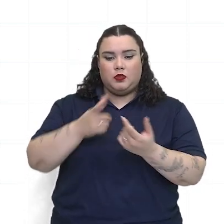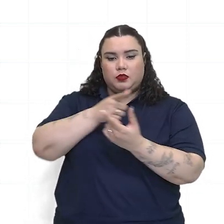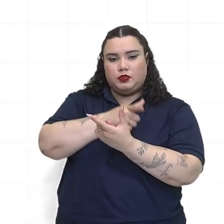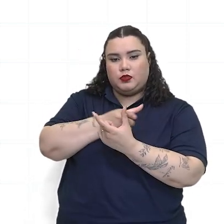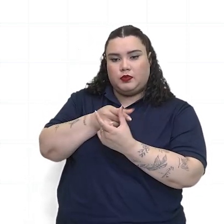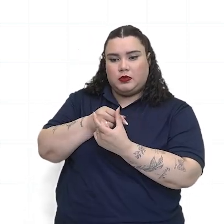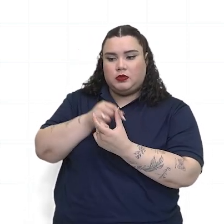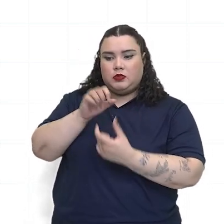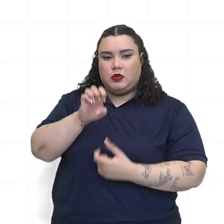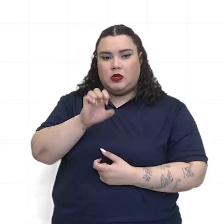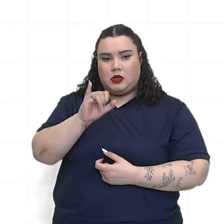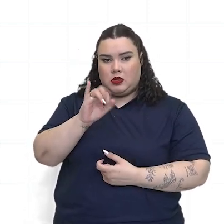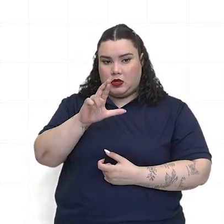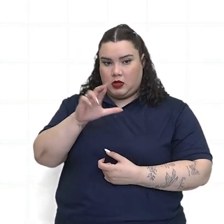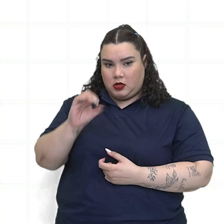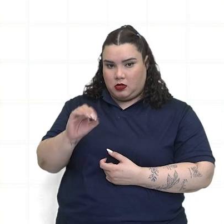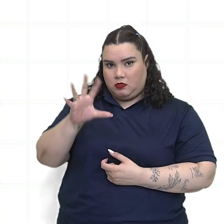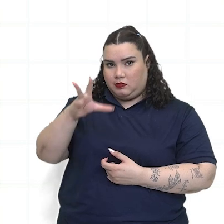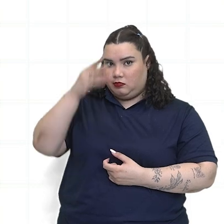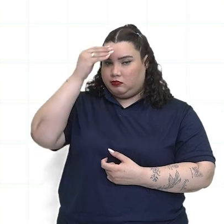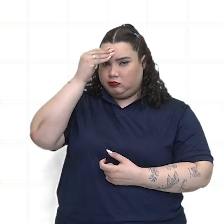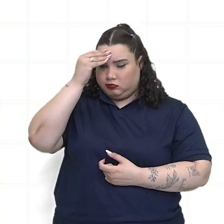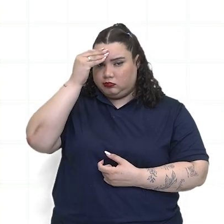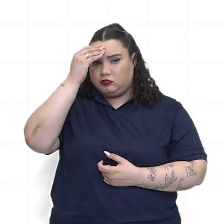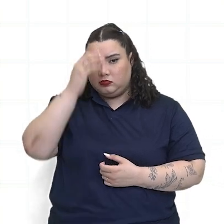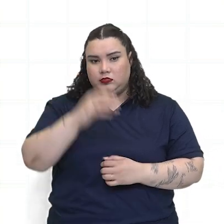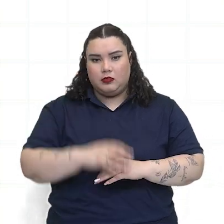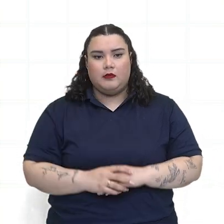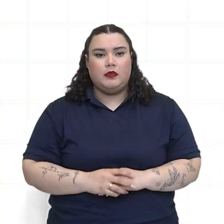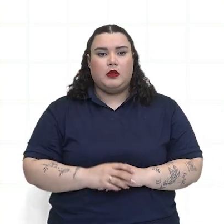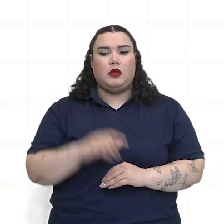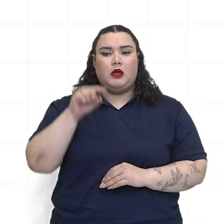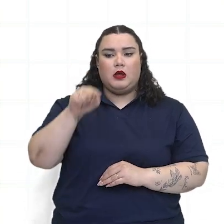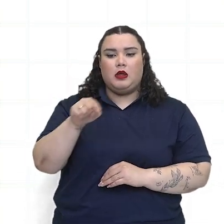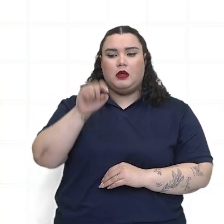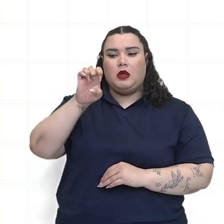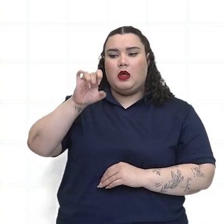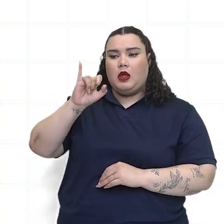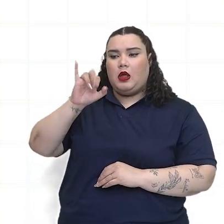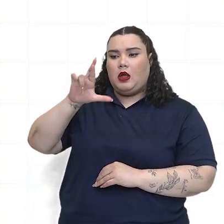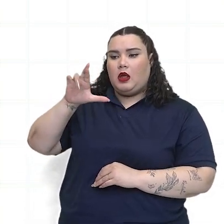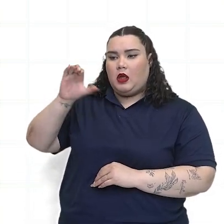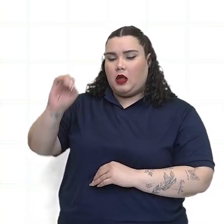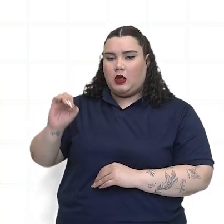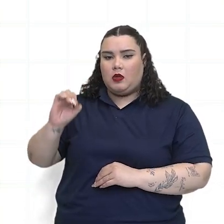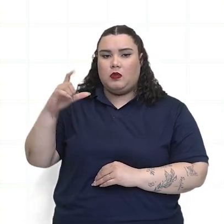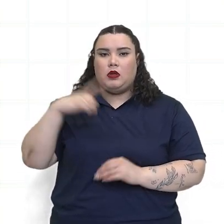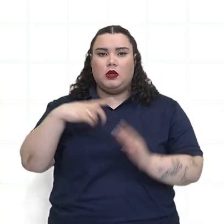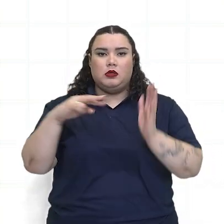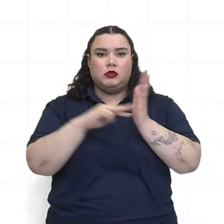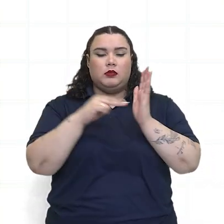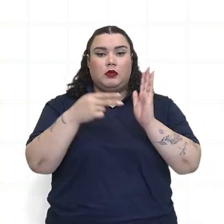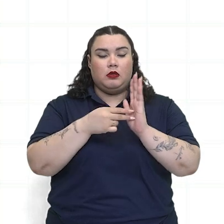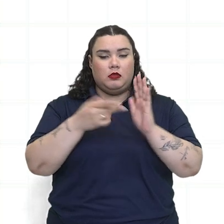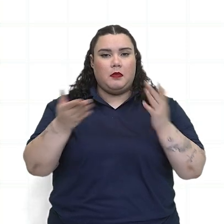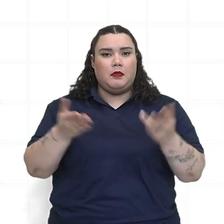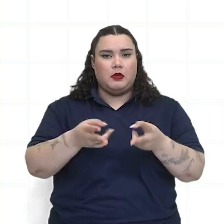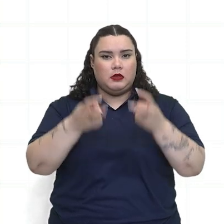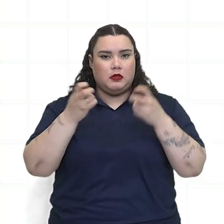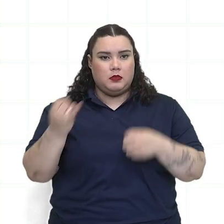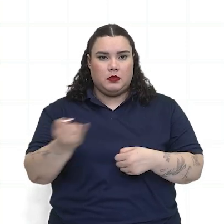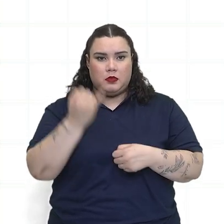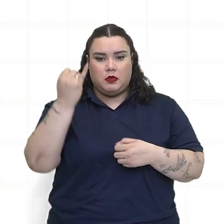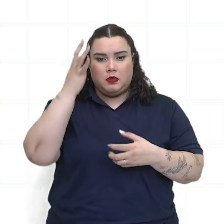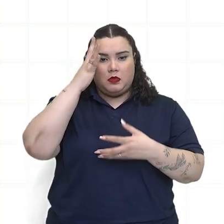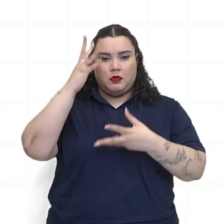sufixo eiro, e grave bem este sufixo, ele vai me dar o sentido. Veja como é importante você compreender